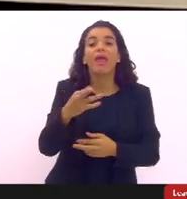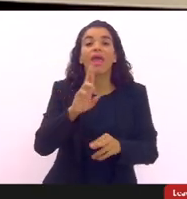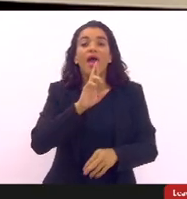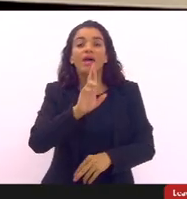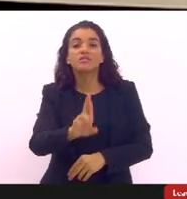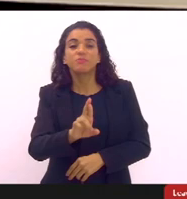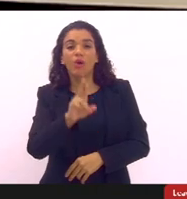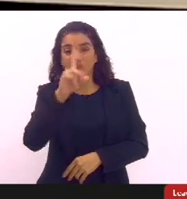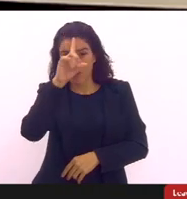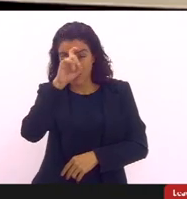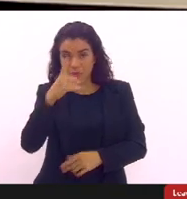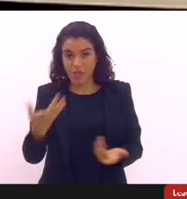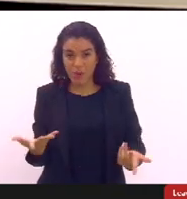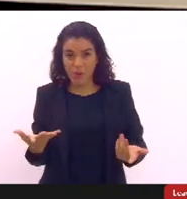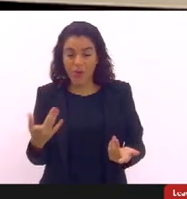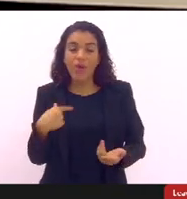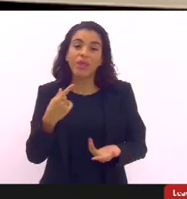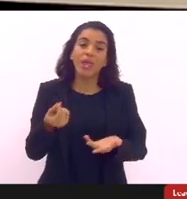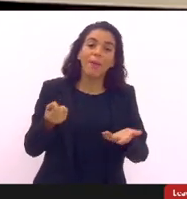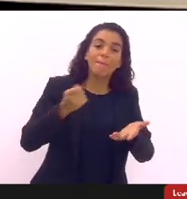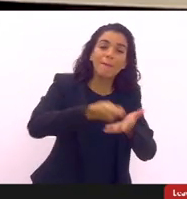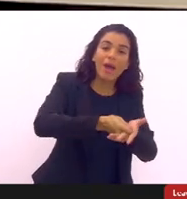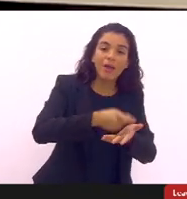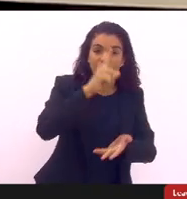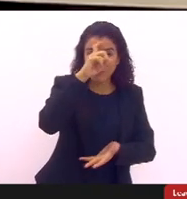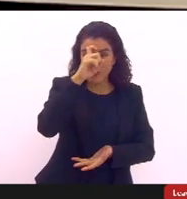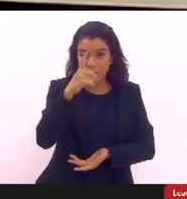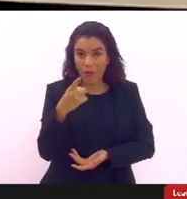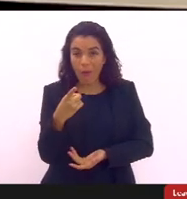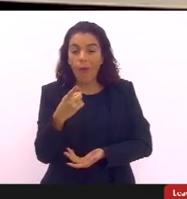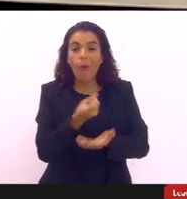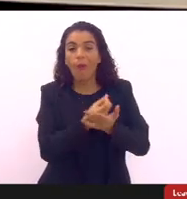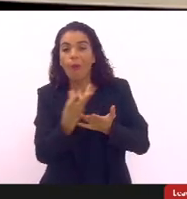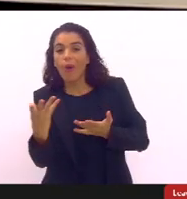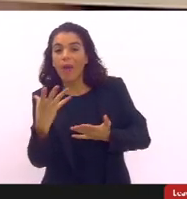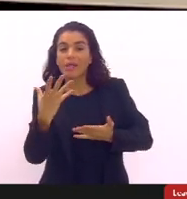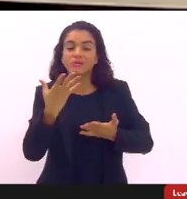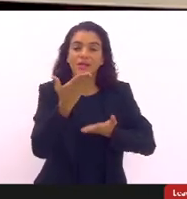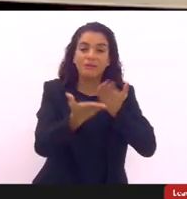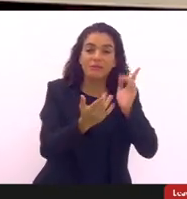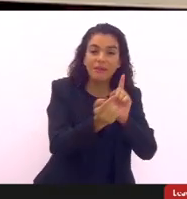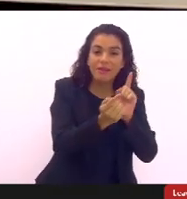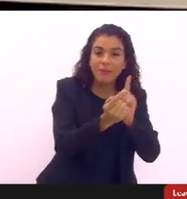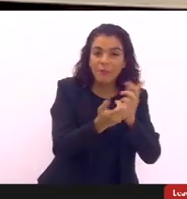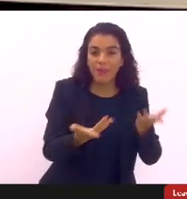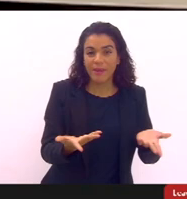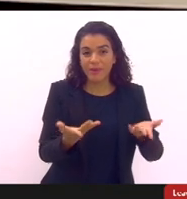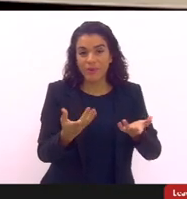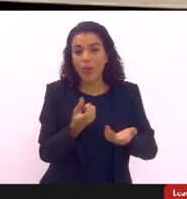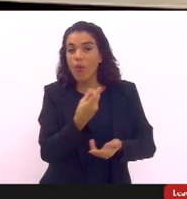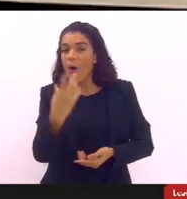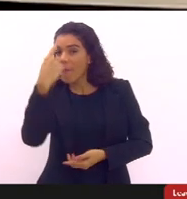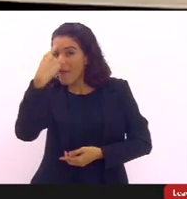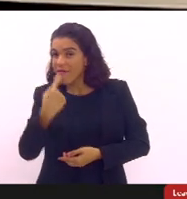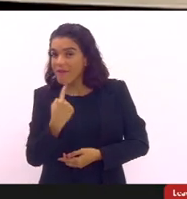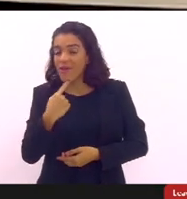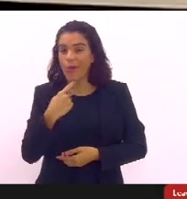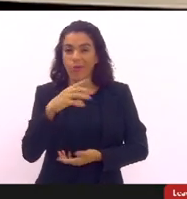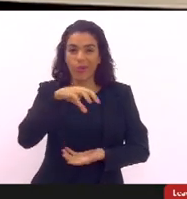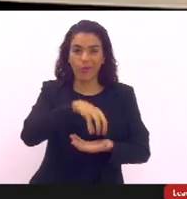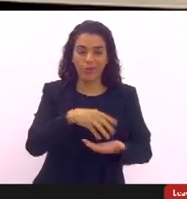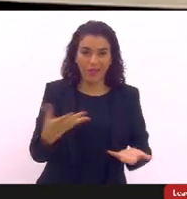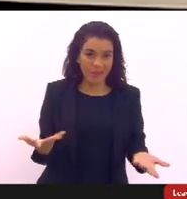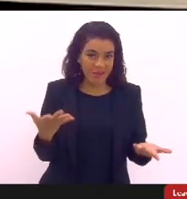pelo sanatório penal, quem custeia, que atendimentos ele faz lá, qual é o perfil da unidade, que rotinas são aplicadas.